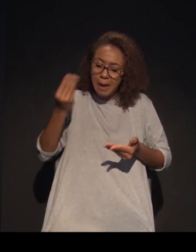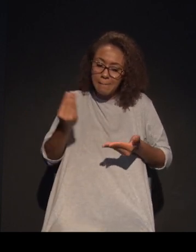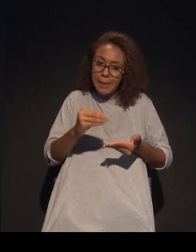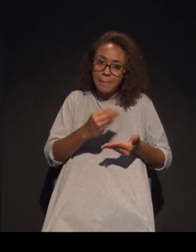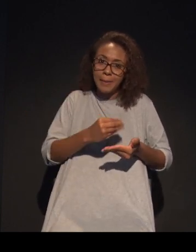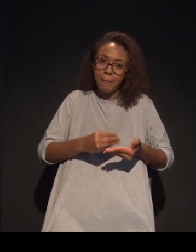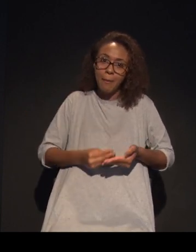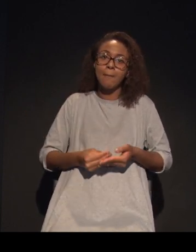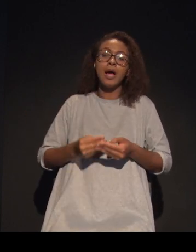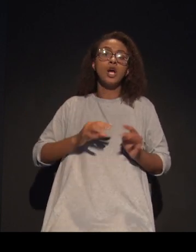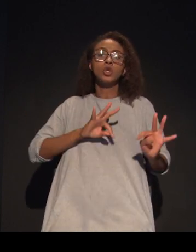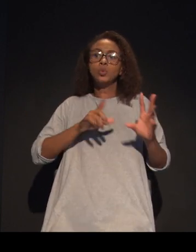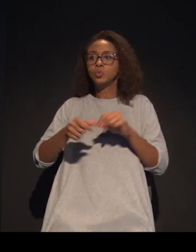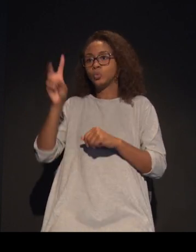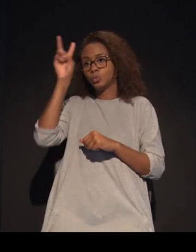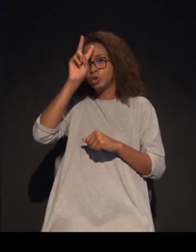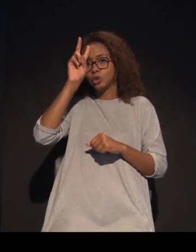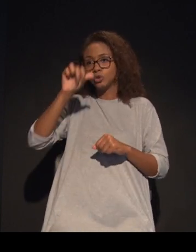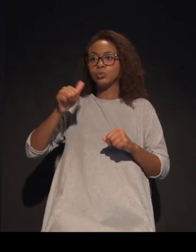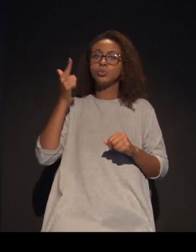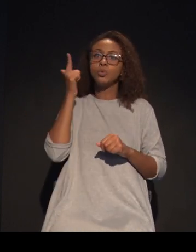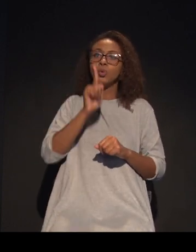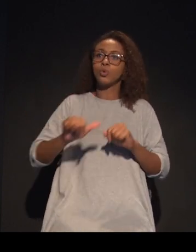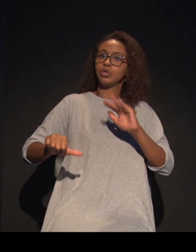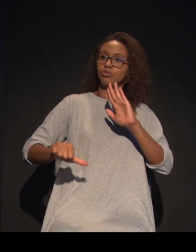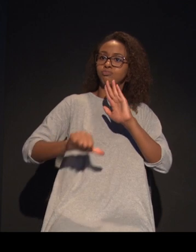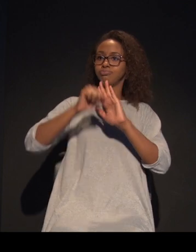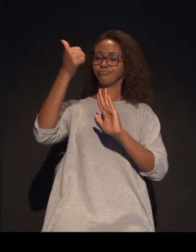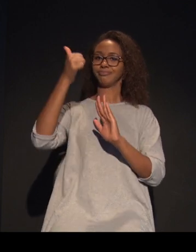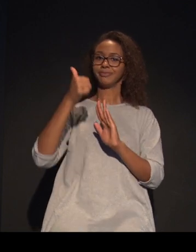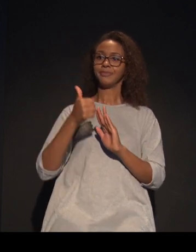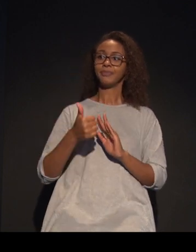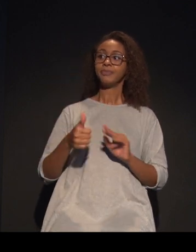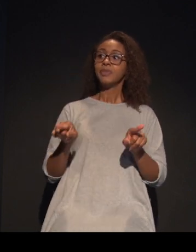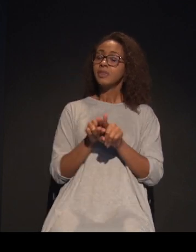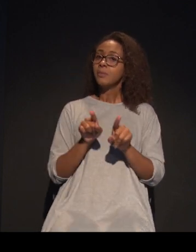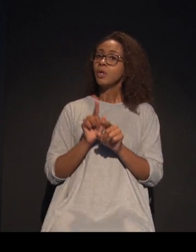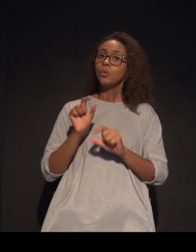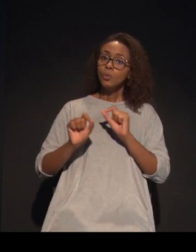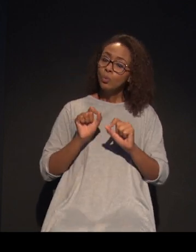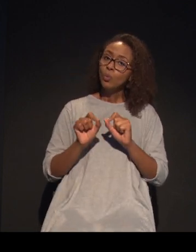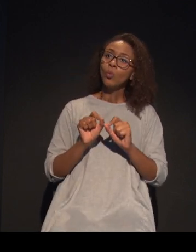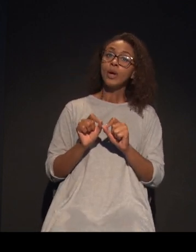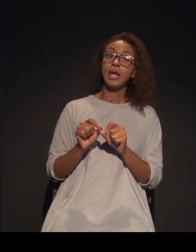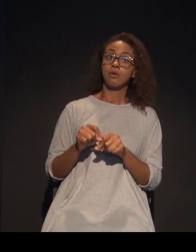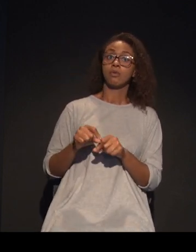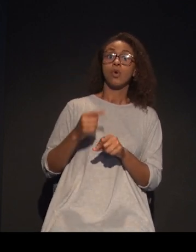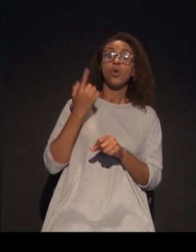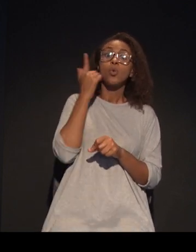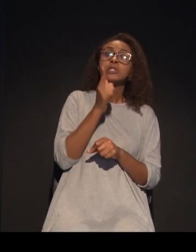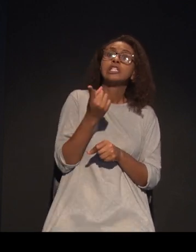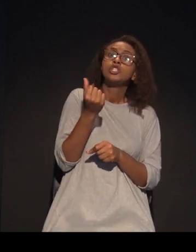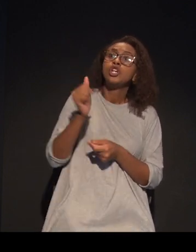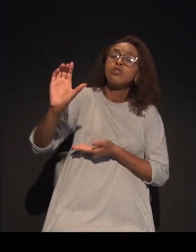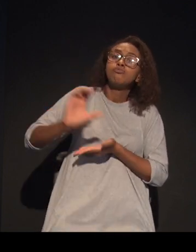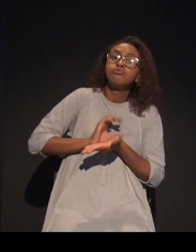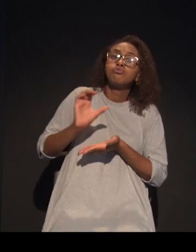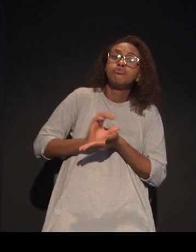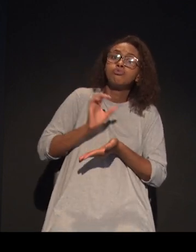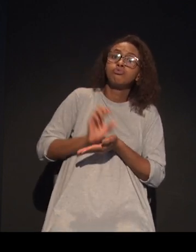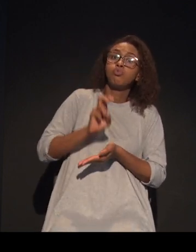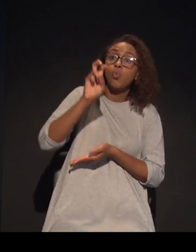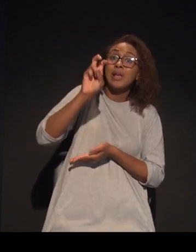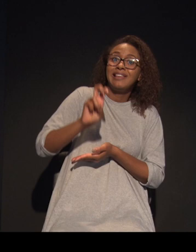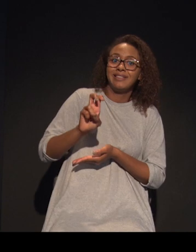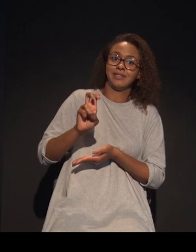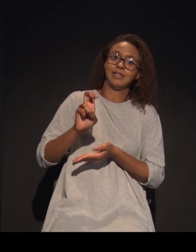primeiro lugar no campeonato não tivemos apoio financeiro para realizar o campo o quinto campeonato à parte logística e